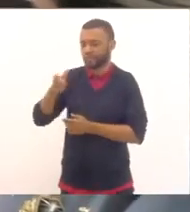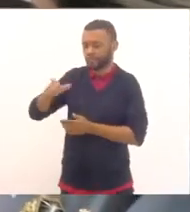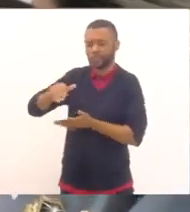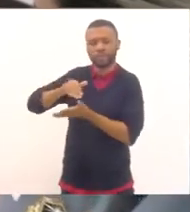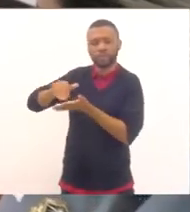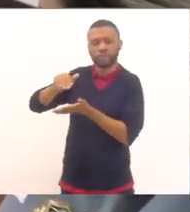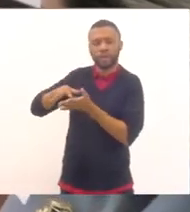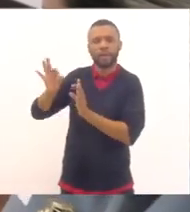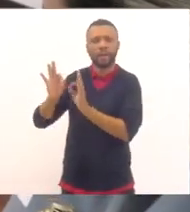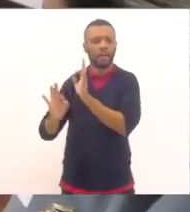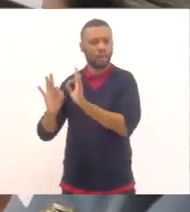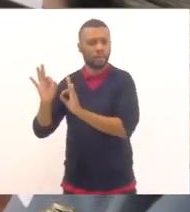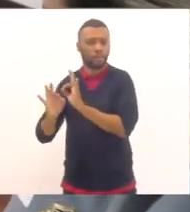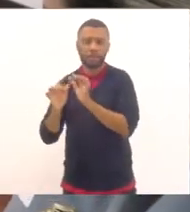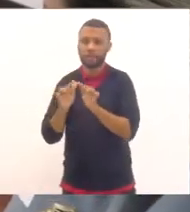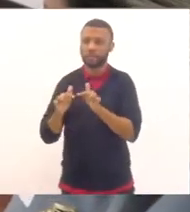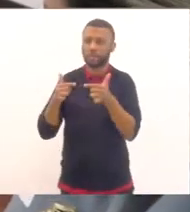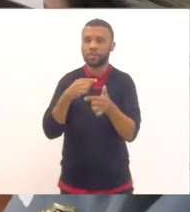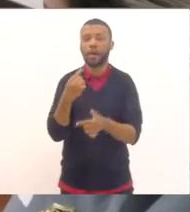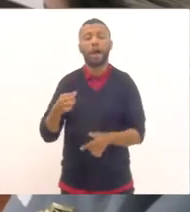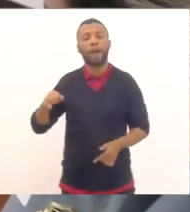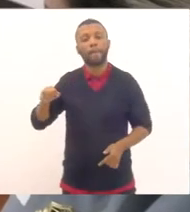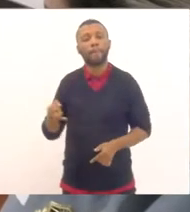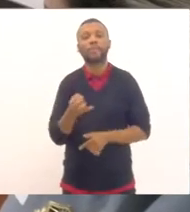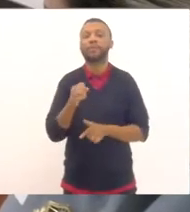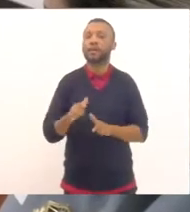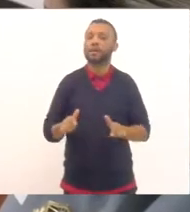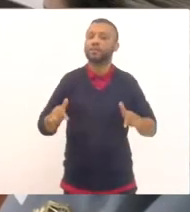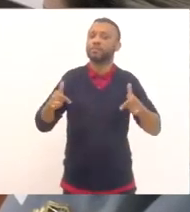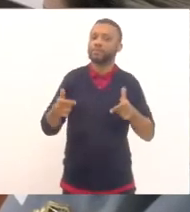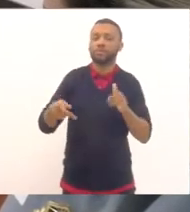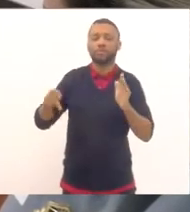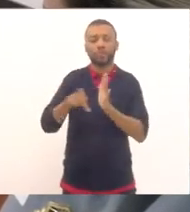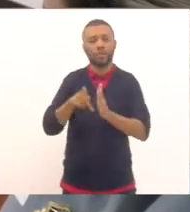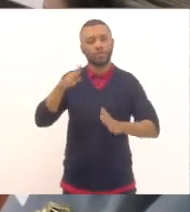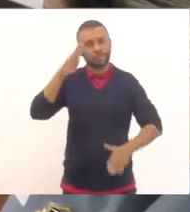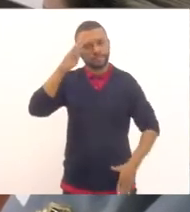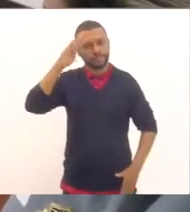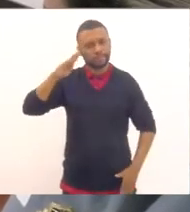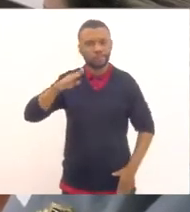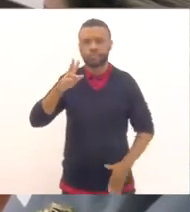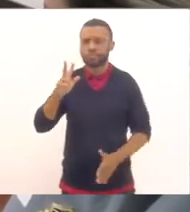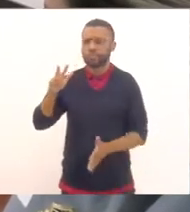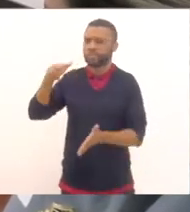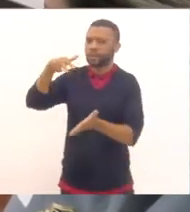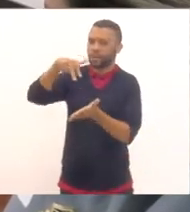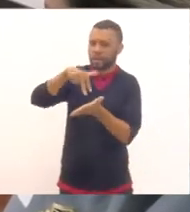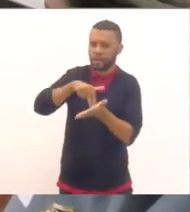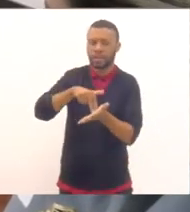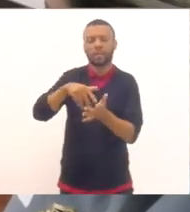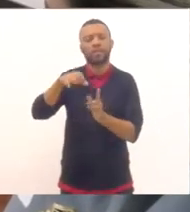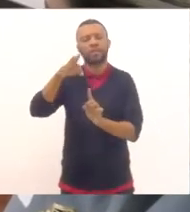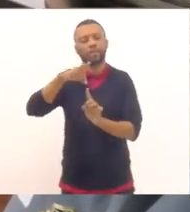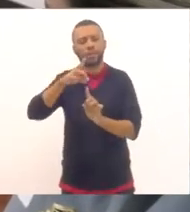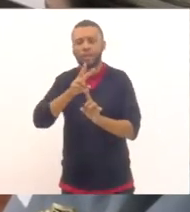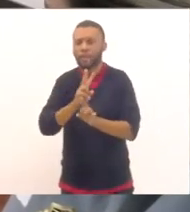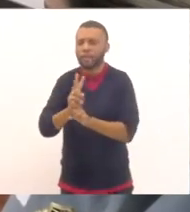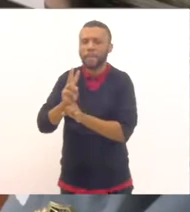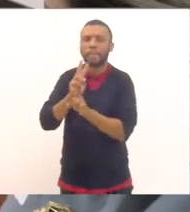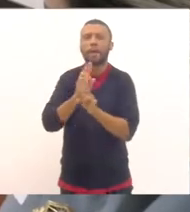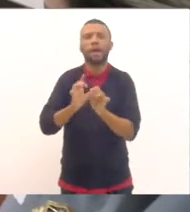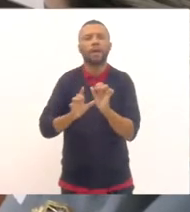operação que muita das vezes e aproveita a operação do próprio Batalhão para poder tar indo lá na estação e fazer lá a